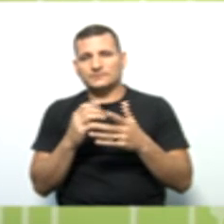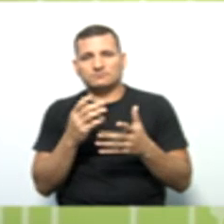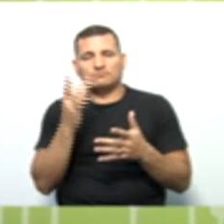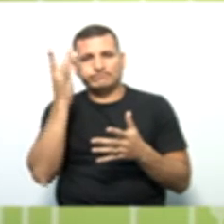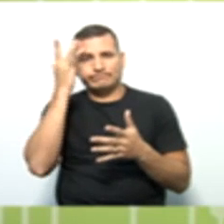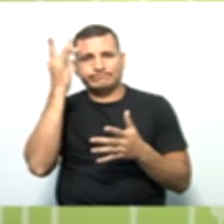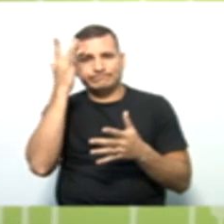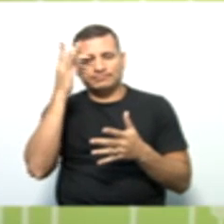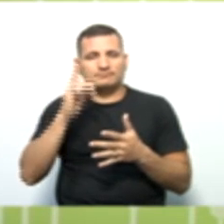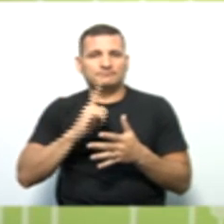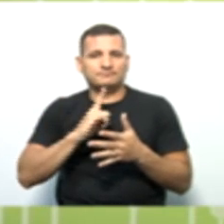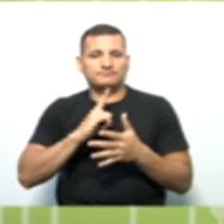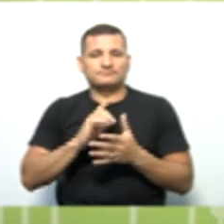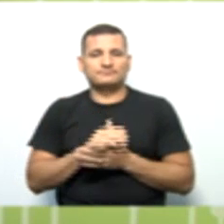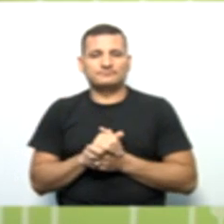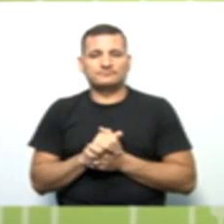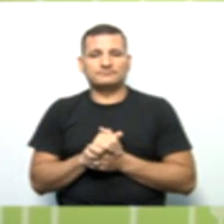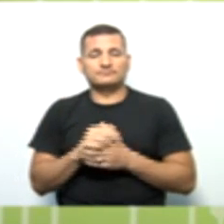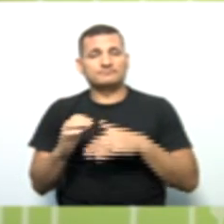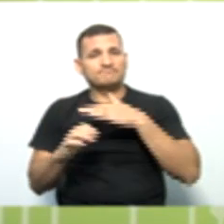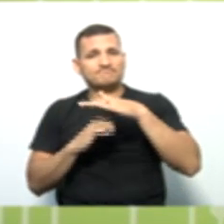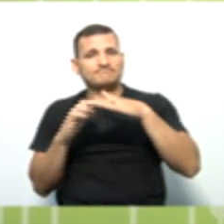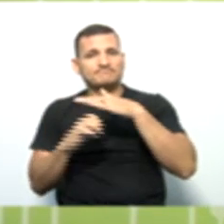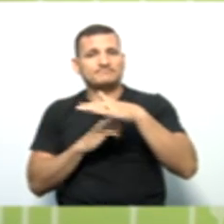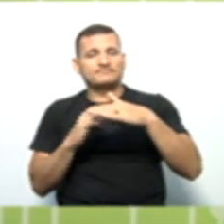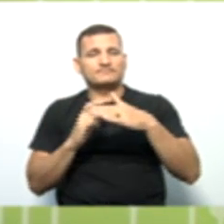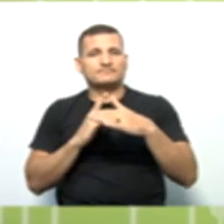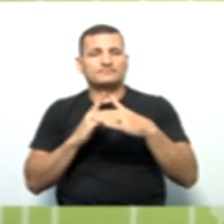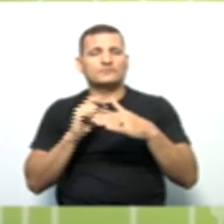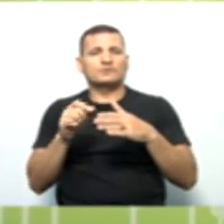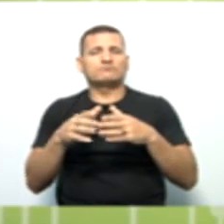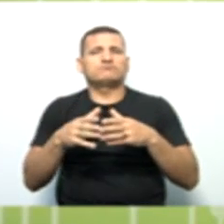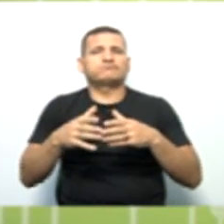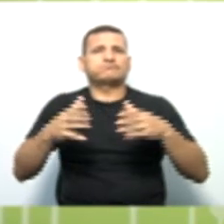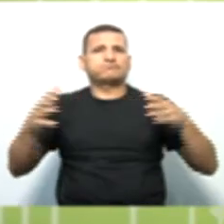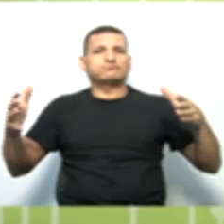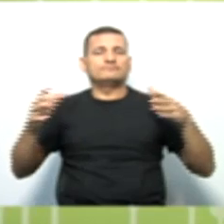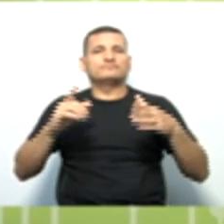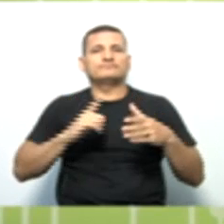seja, tem uma organização, empresas que têm uma organização maior,